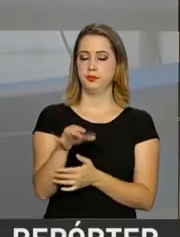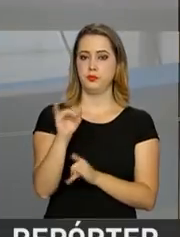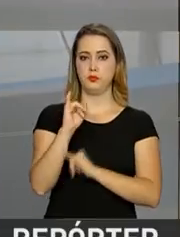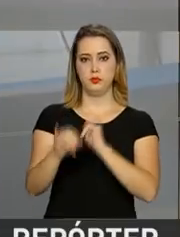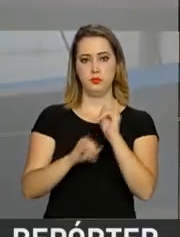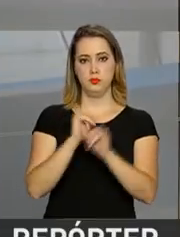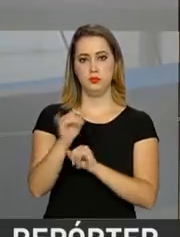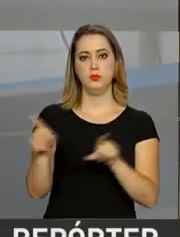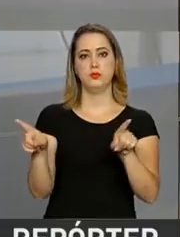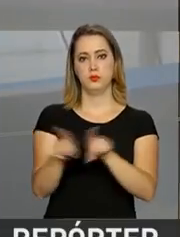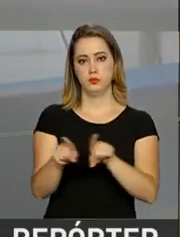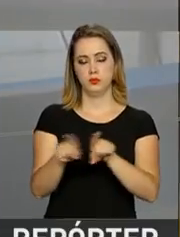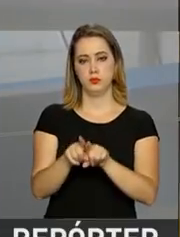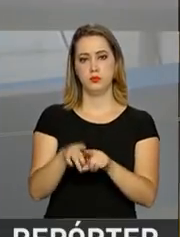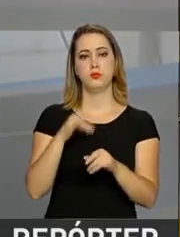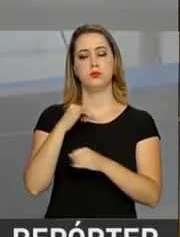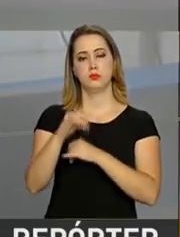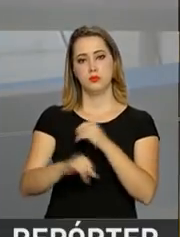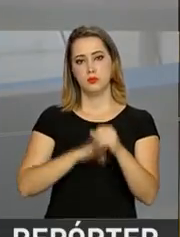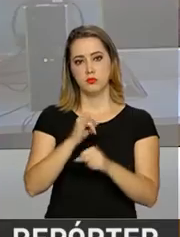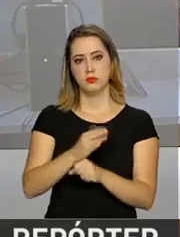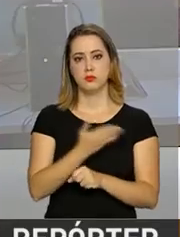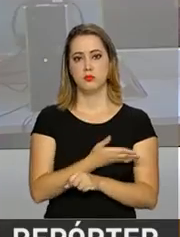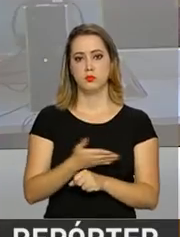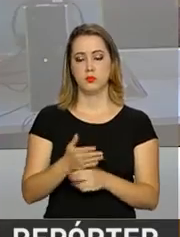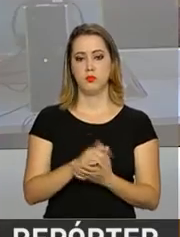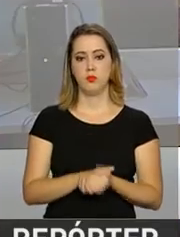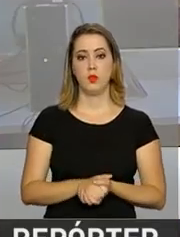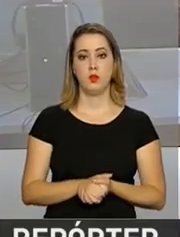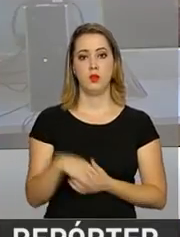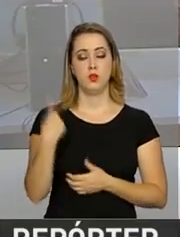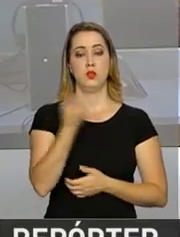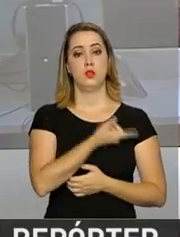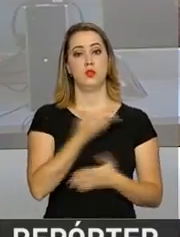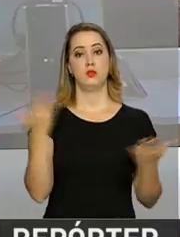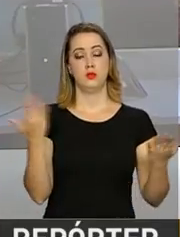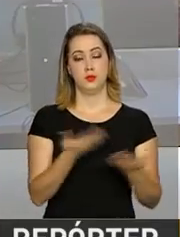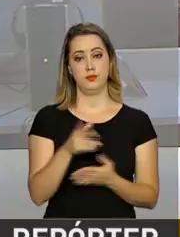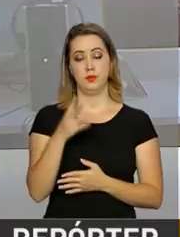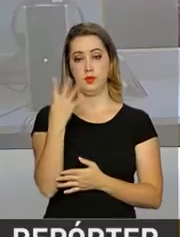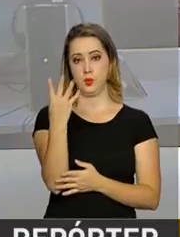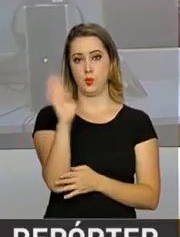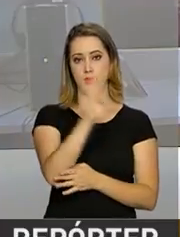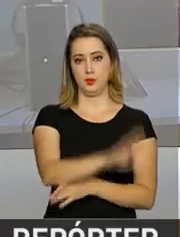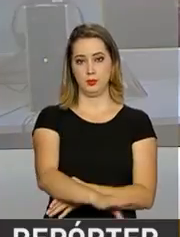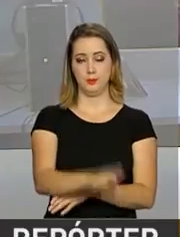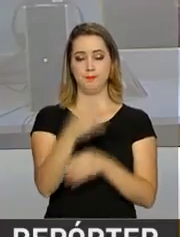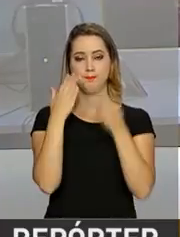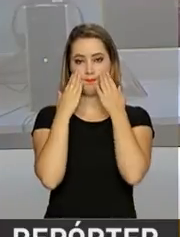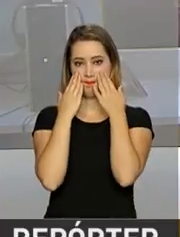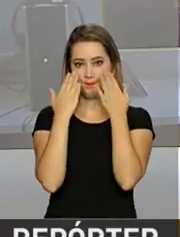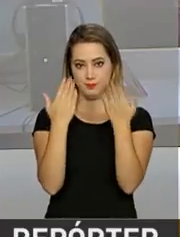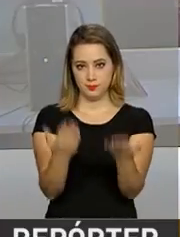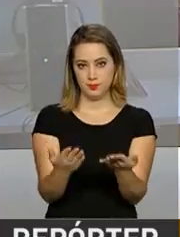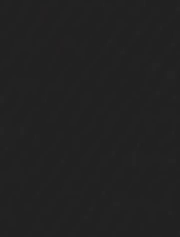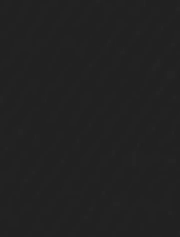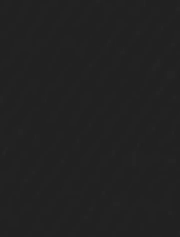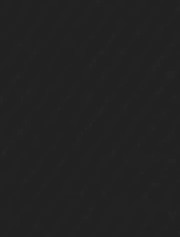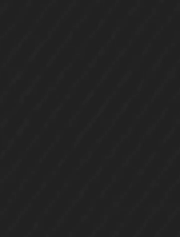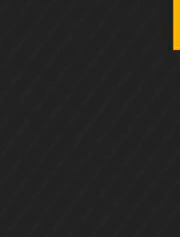informações também estão um site da receita nós voltamos às quatro da tarde na próxima edição do repórter